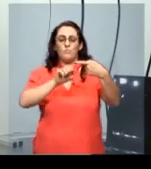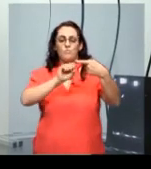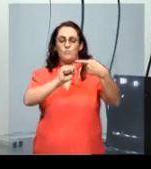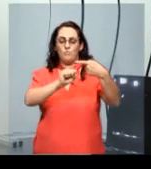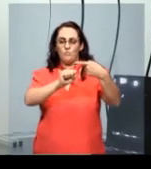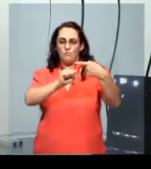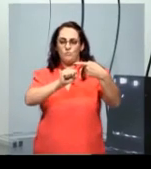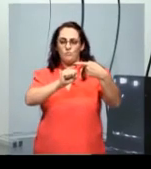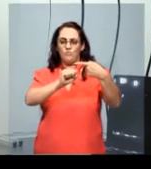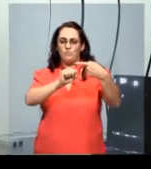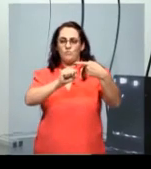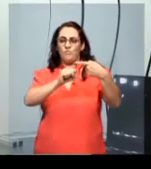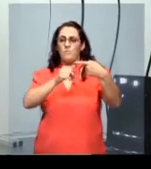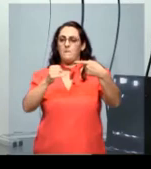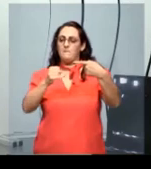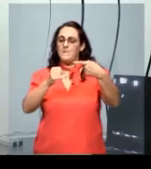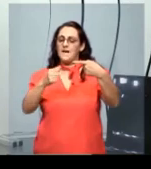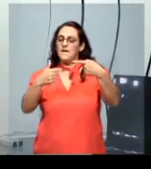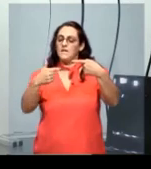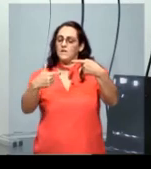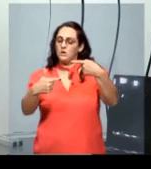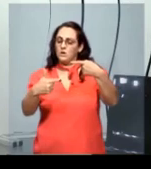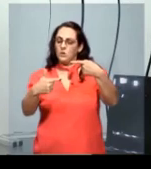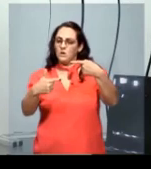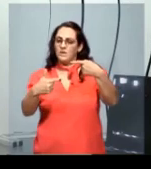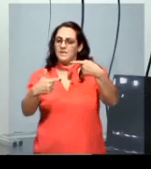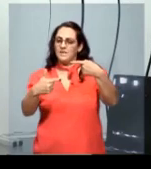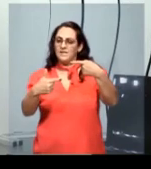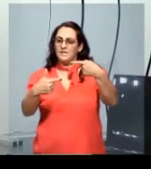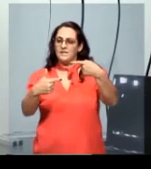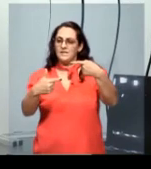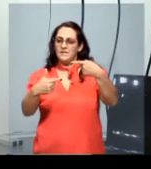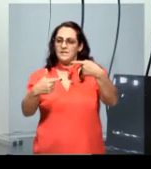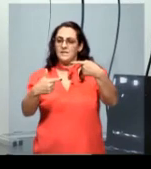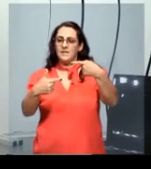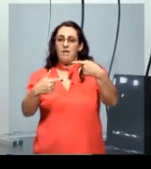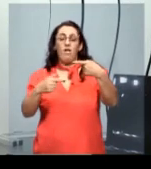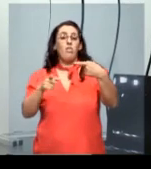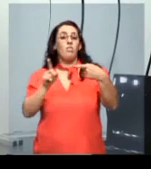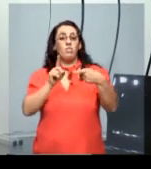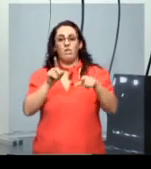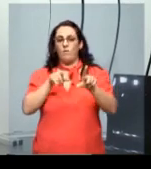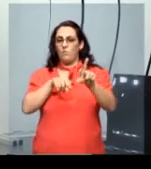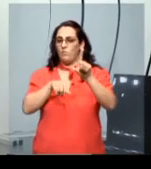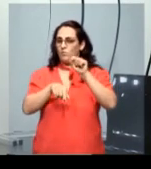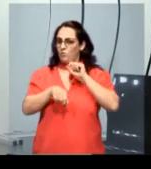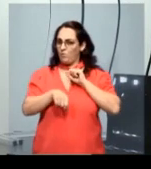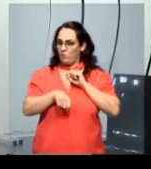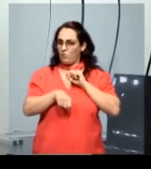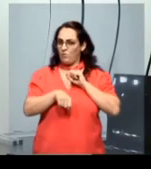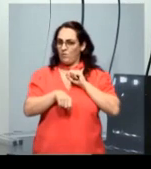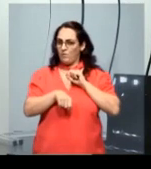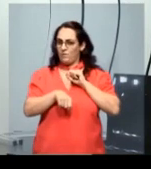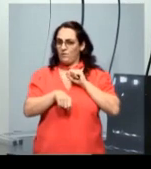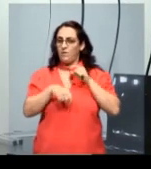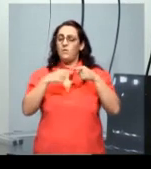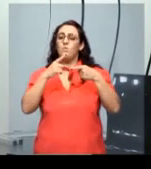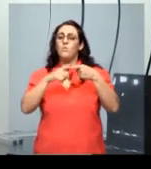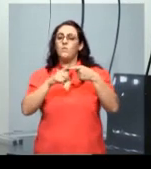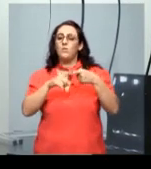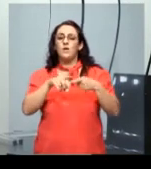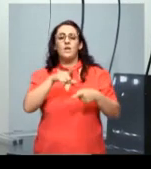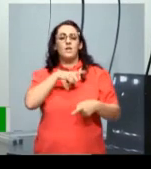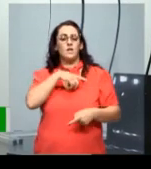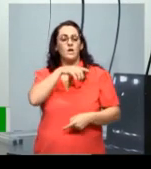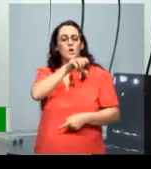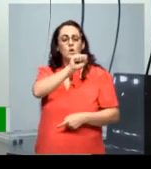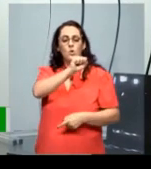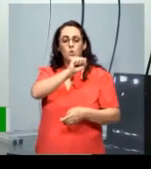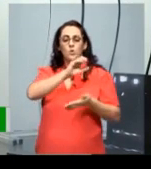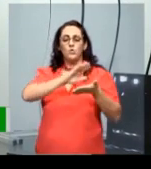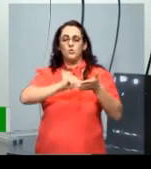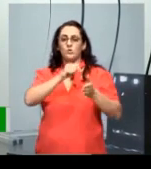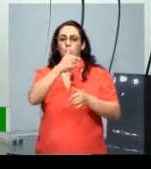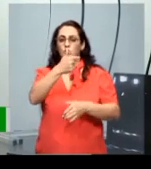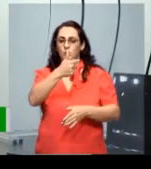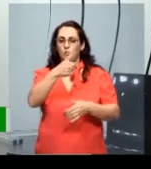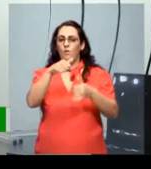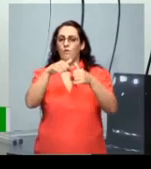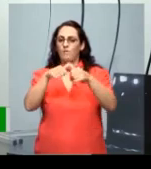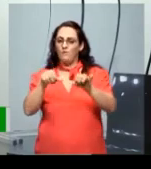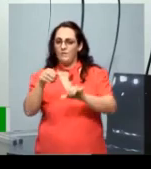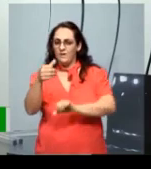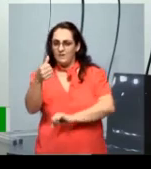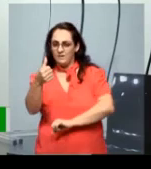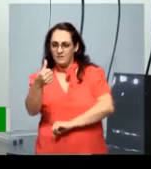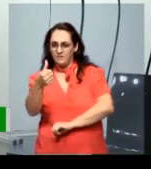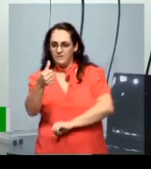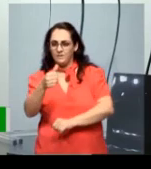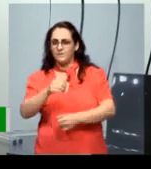8 menos 2, não é? Esses são os pontos que eu não escolhi. E agora nós vamos proceder à conta. Então, essa